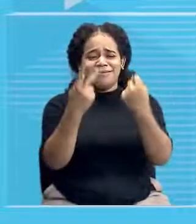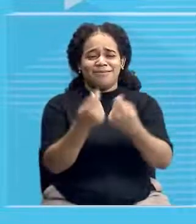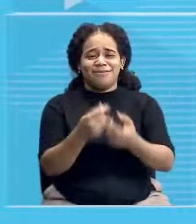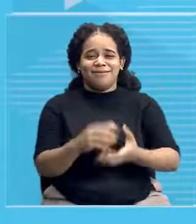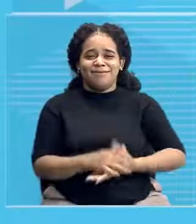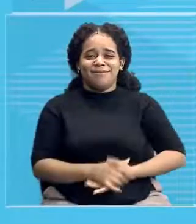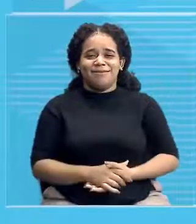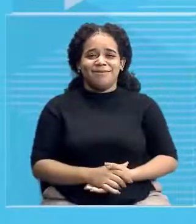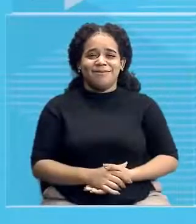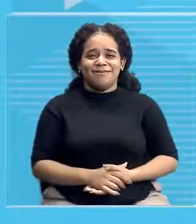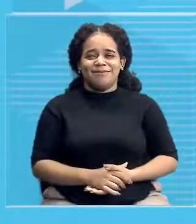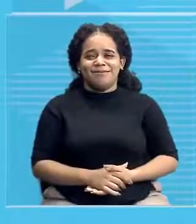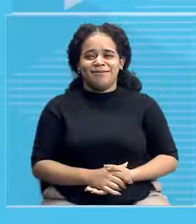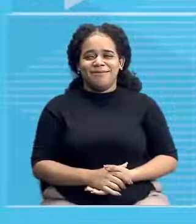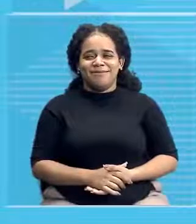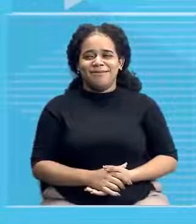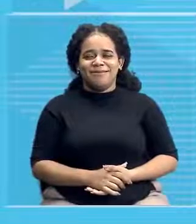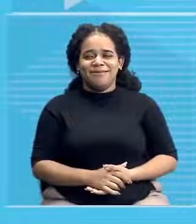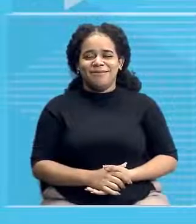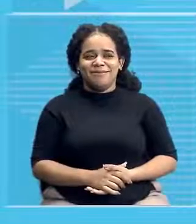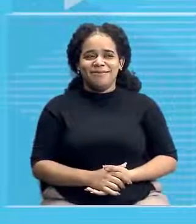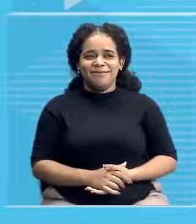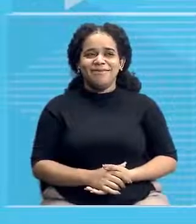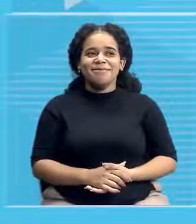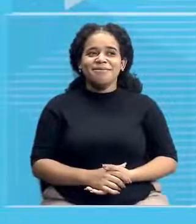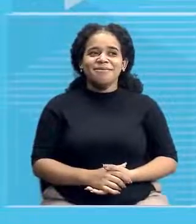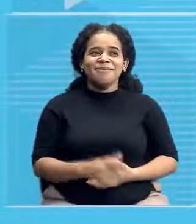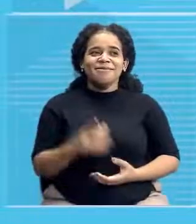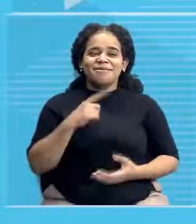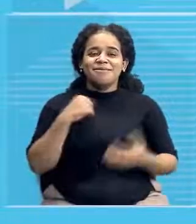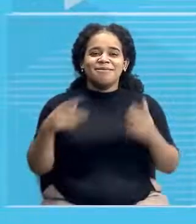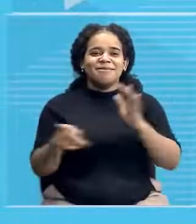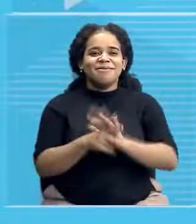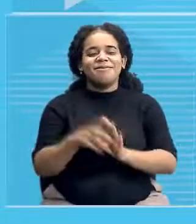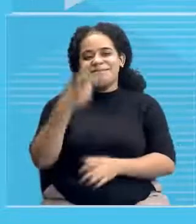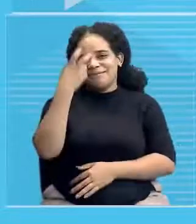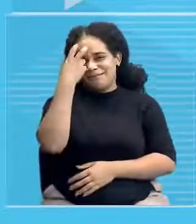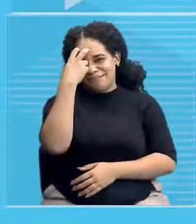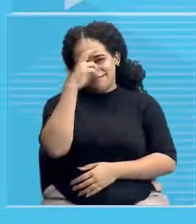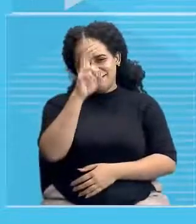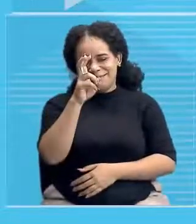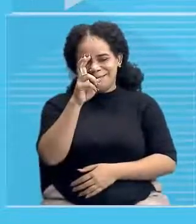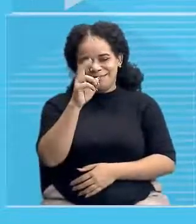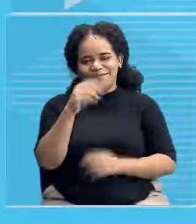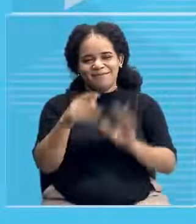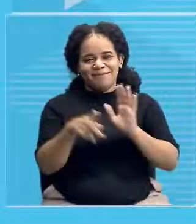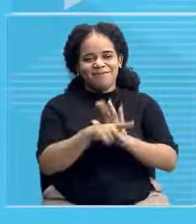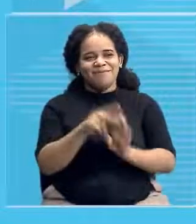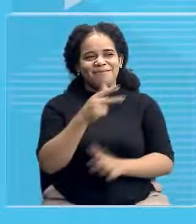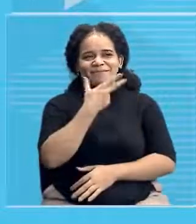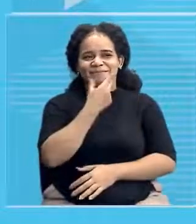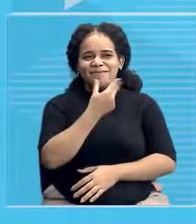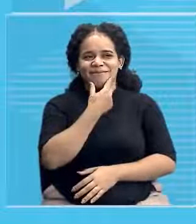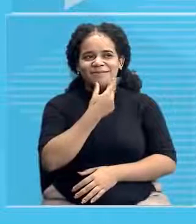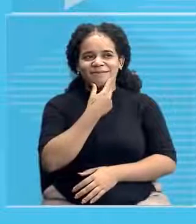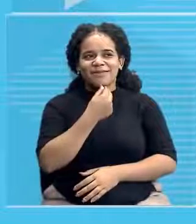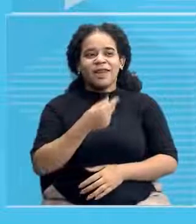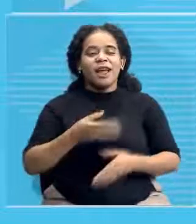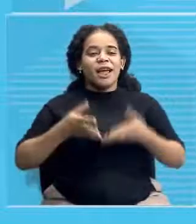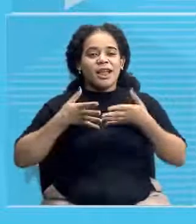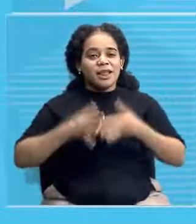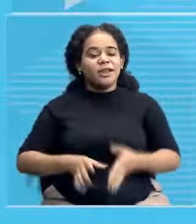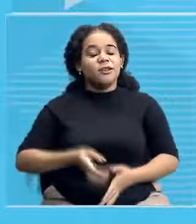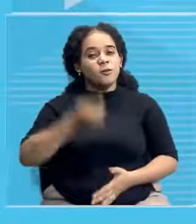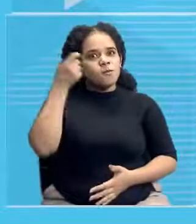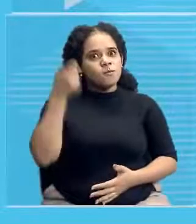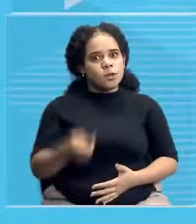Então ele recebe uma cultura de menino. Ele não nasceu menino, ele nasceu macho.